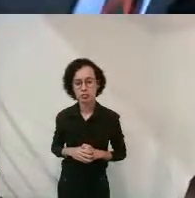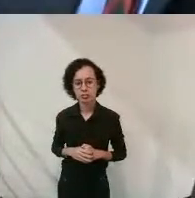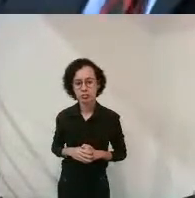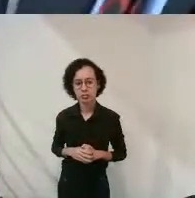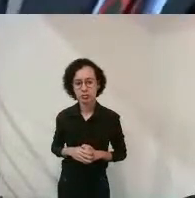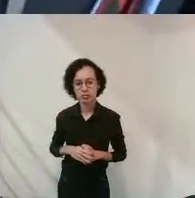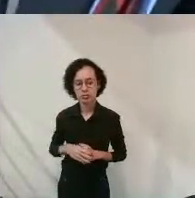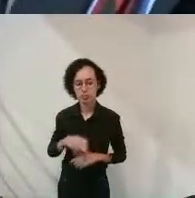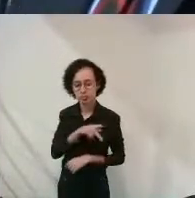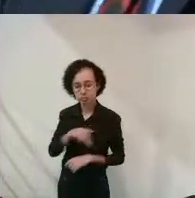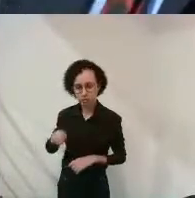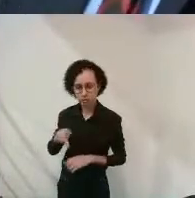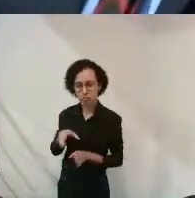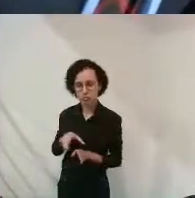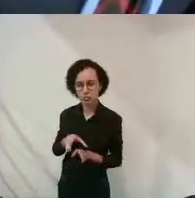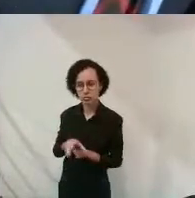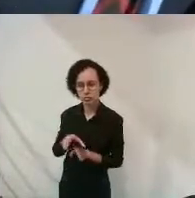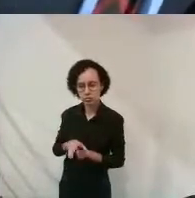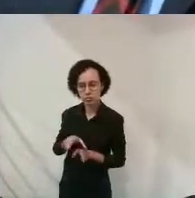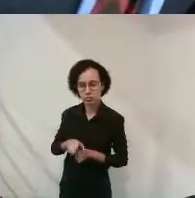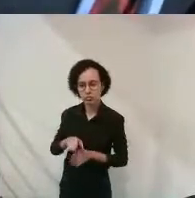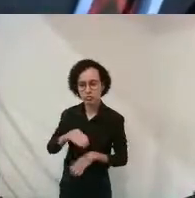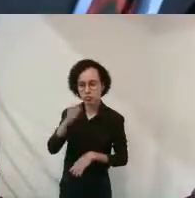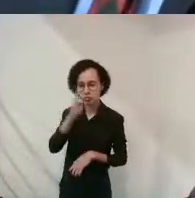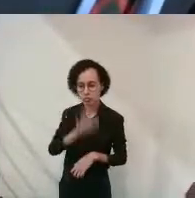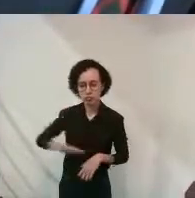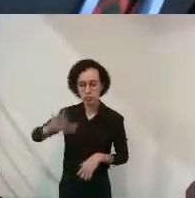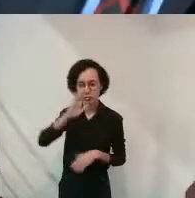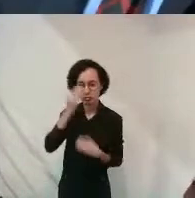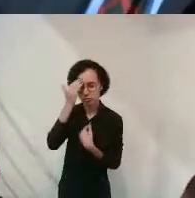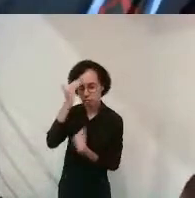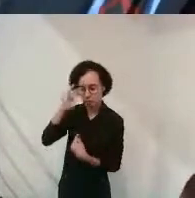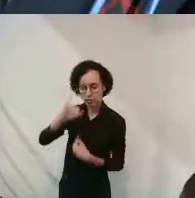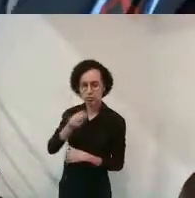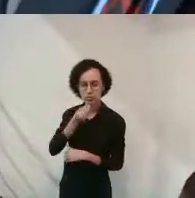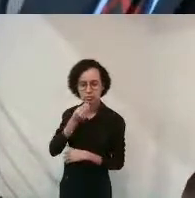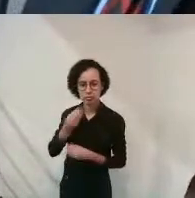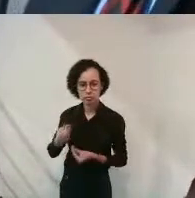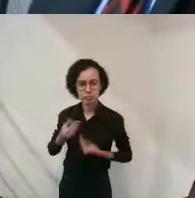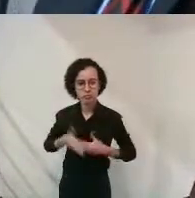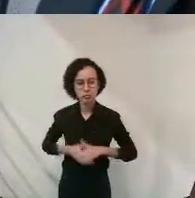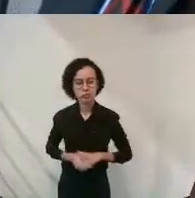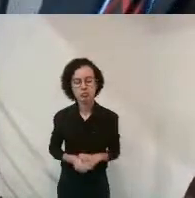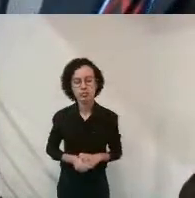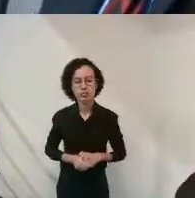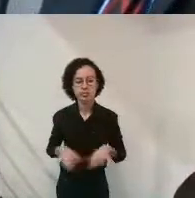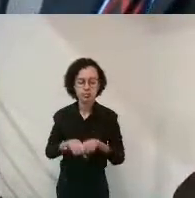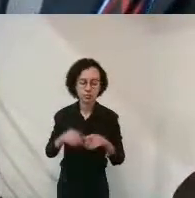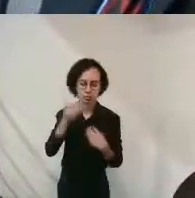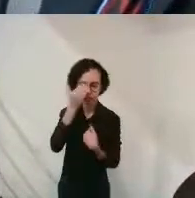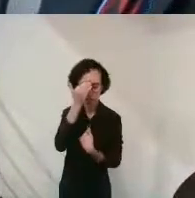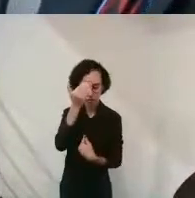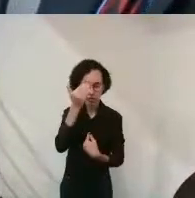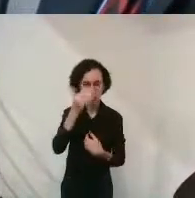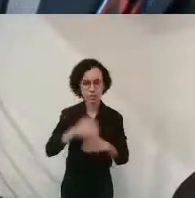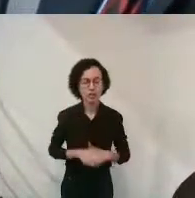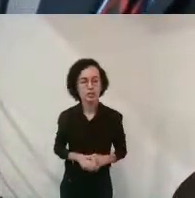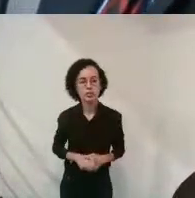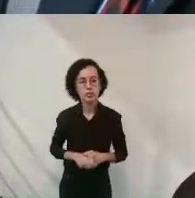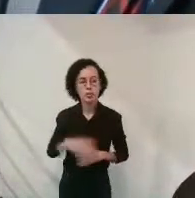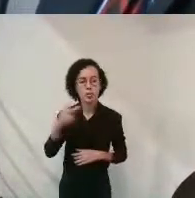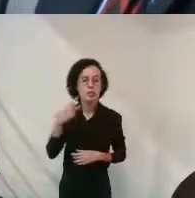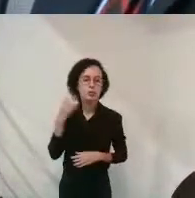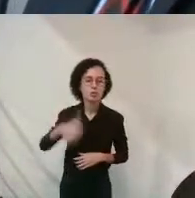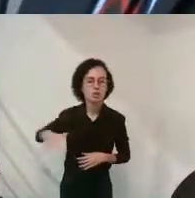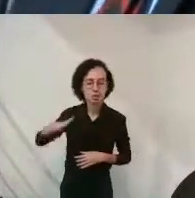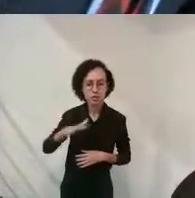Comissão de Meio Ambiente do Conselho Nacional, doutor Rinaldo. Muito obrigada pela oportunidade. E também agradecer ao meu procurador-geral